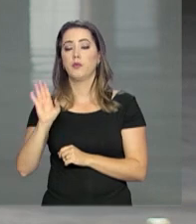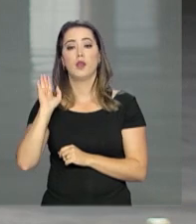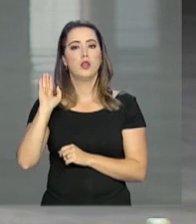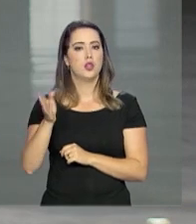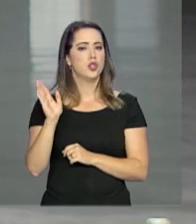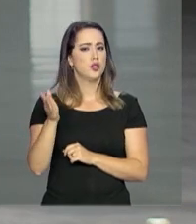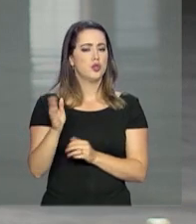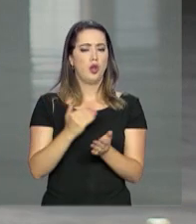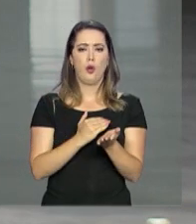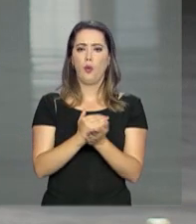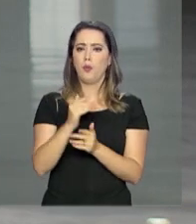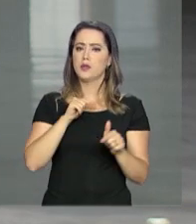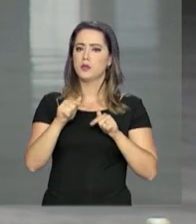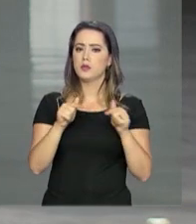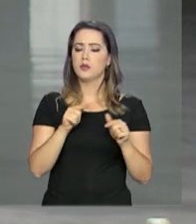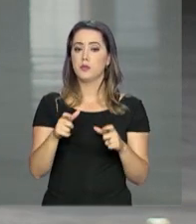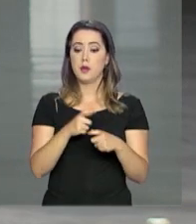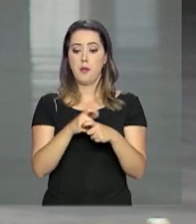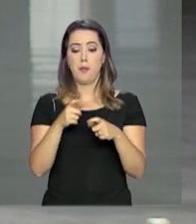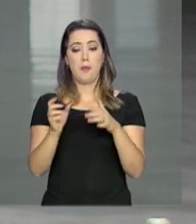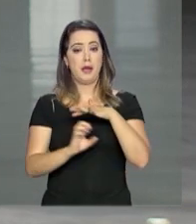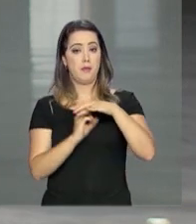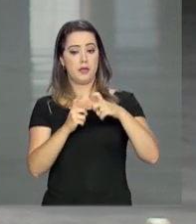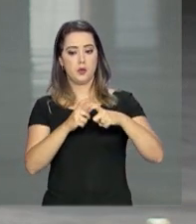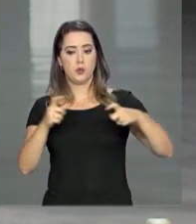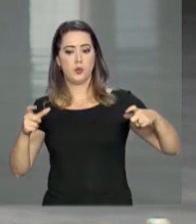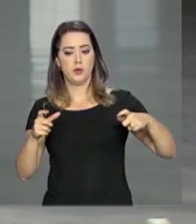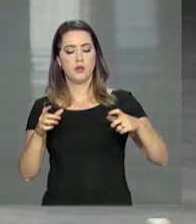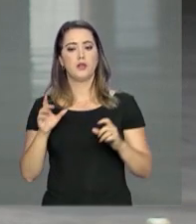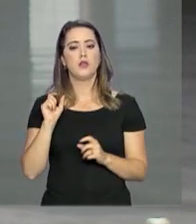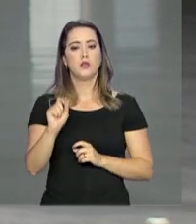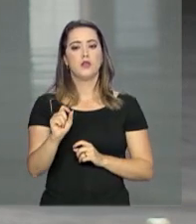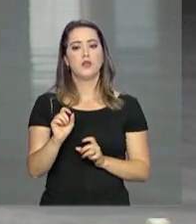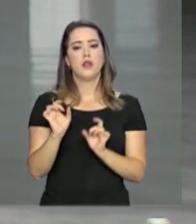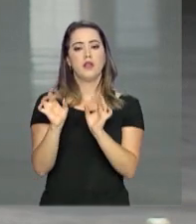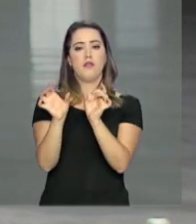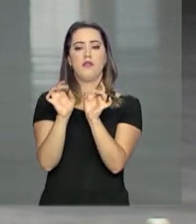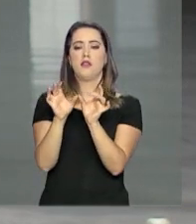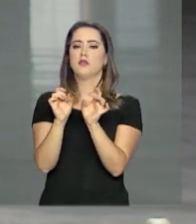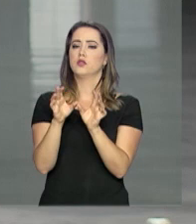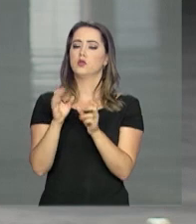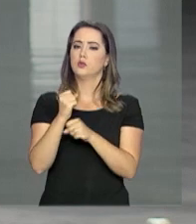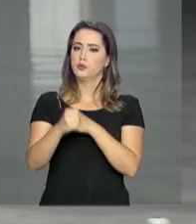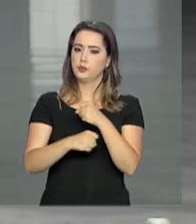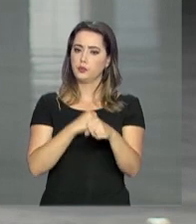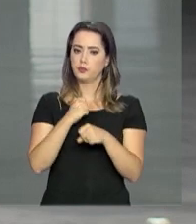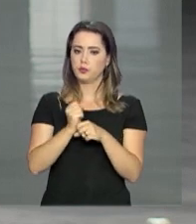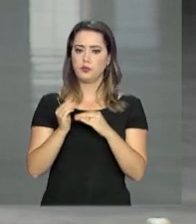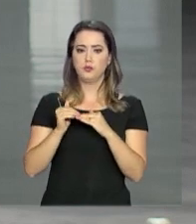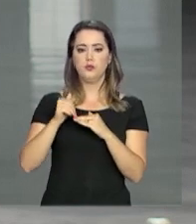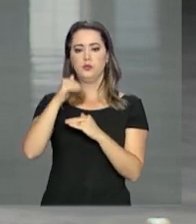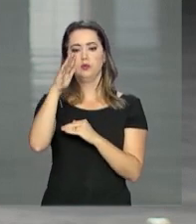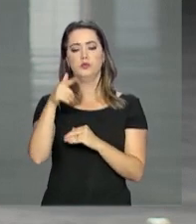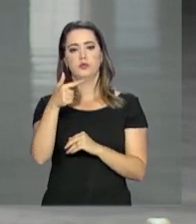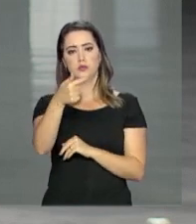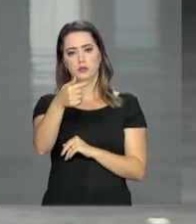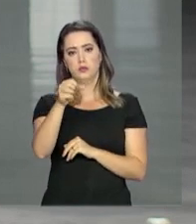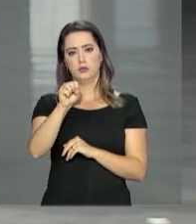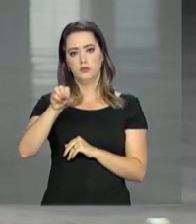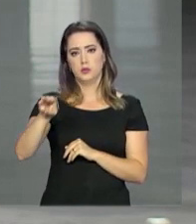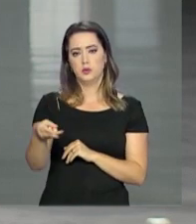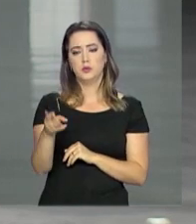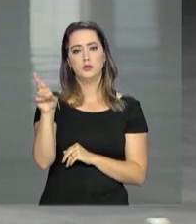já está em operação para as grandes empresas ou seja aquelas com faturamento anual superior a 78